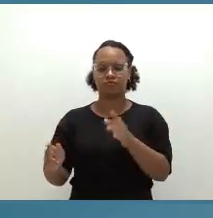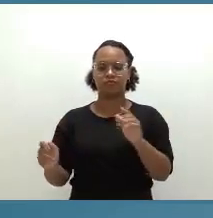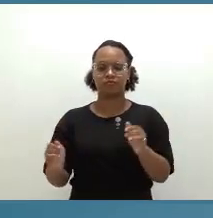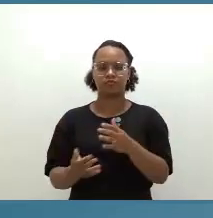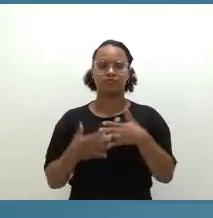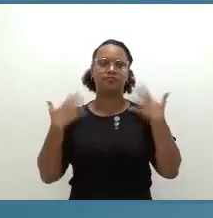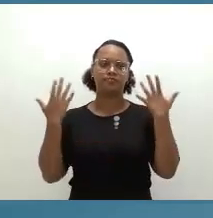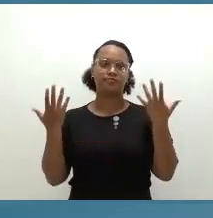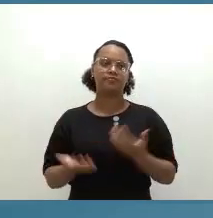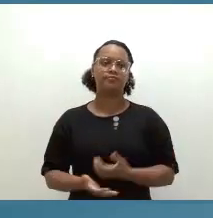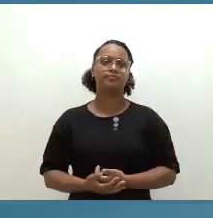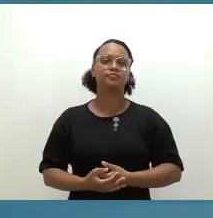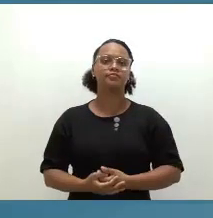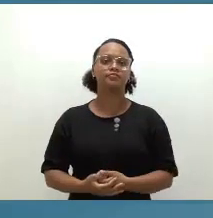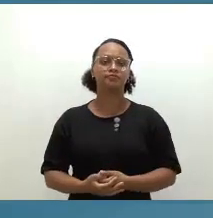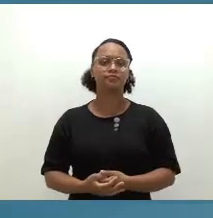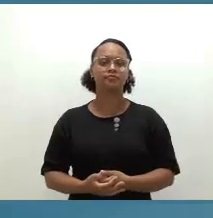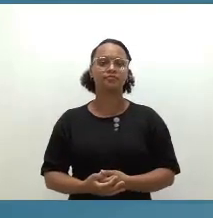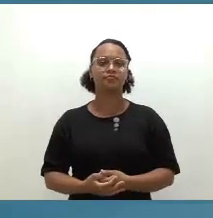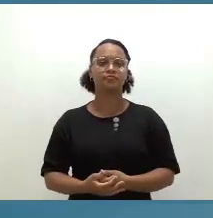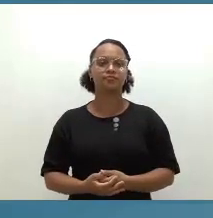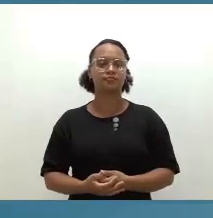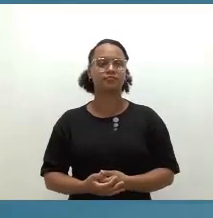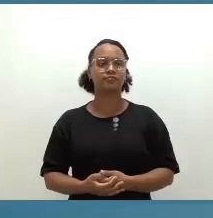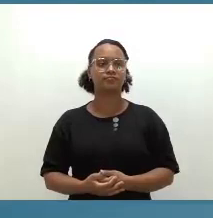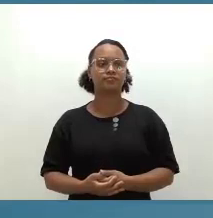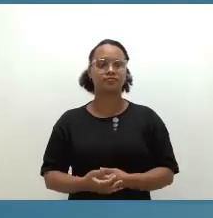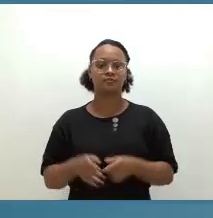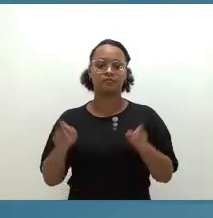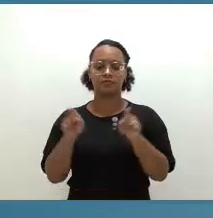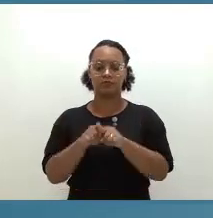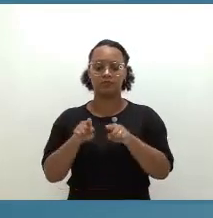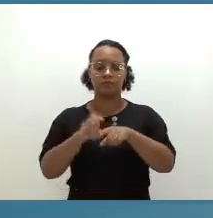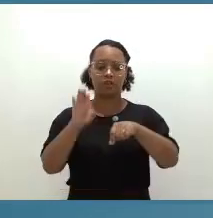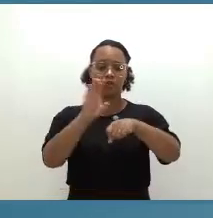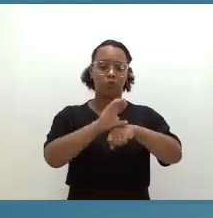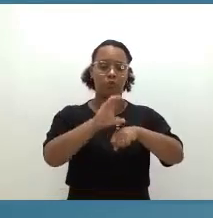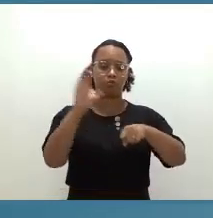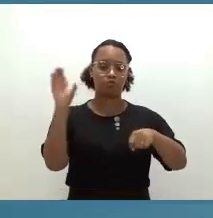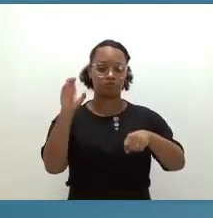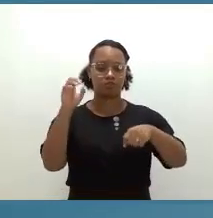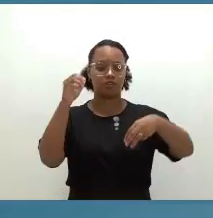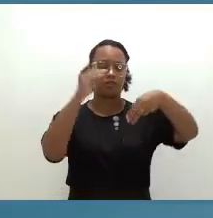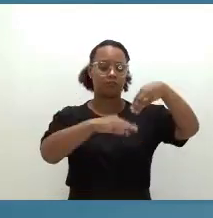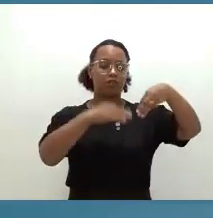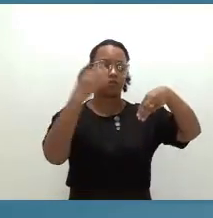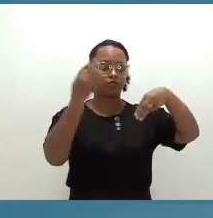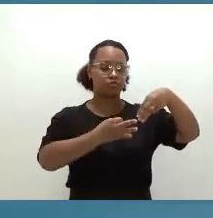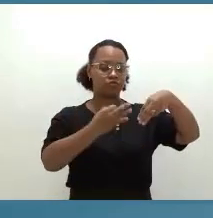Precisar também ao Conselho da Magistratura muito sucesso